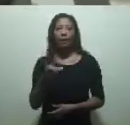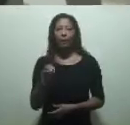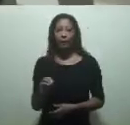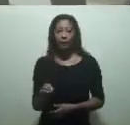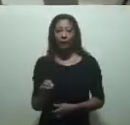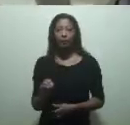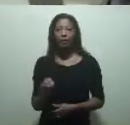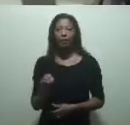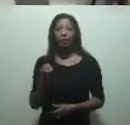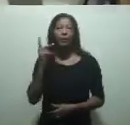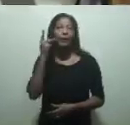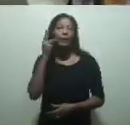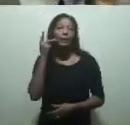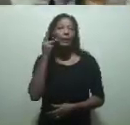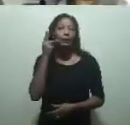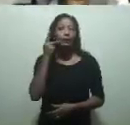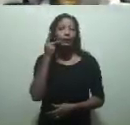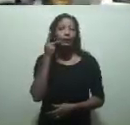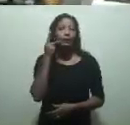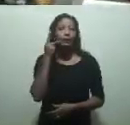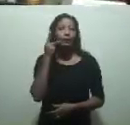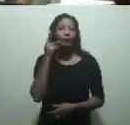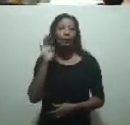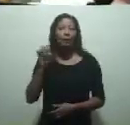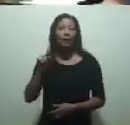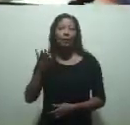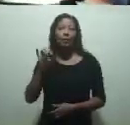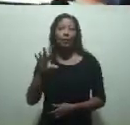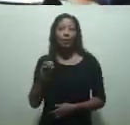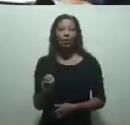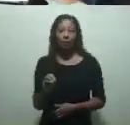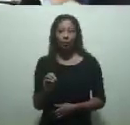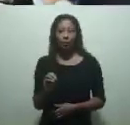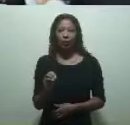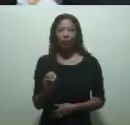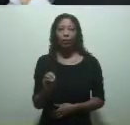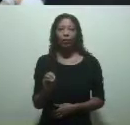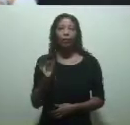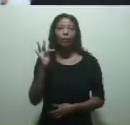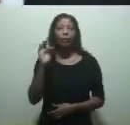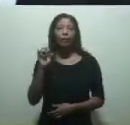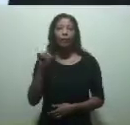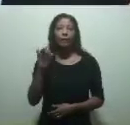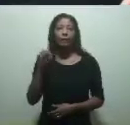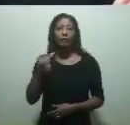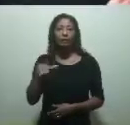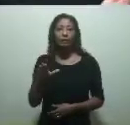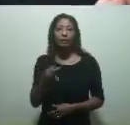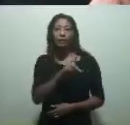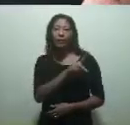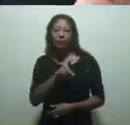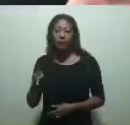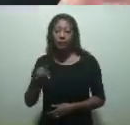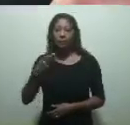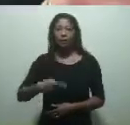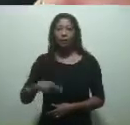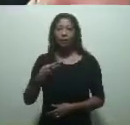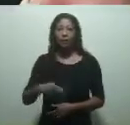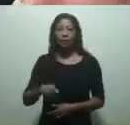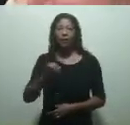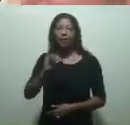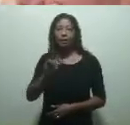Ambrosio, vereadora Cátia Pires, vereador Betinho da Mala, vereadora Fativan Alves, presidente desta